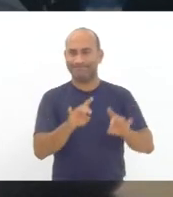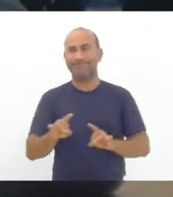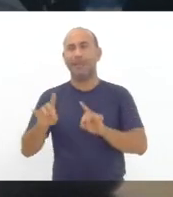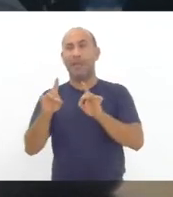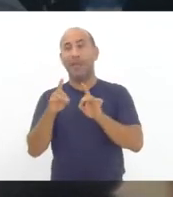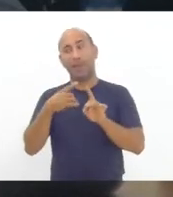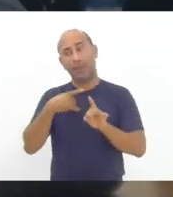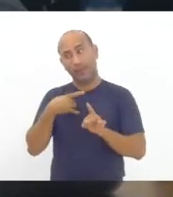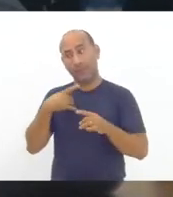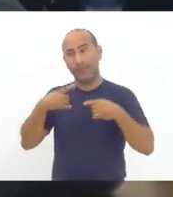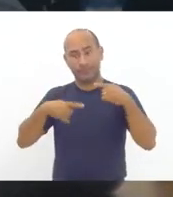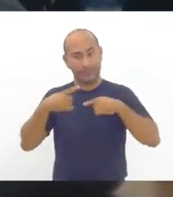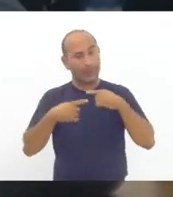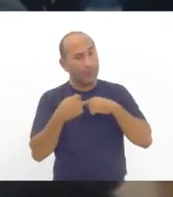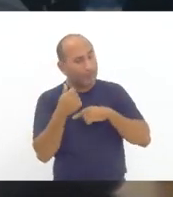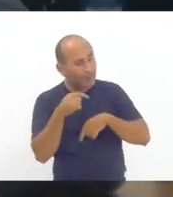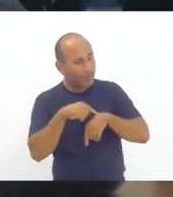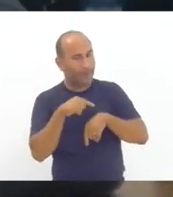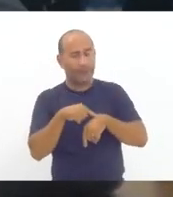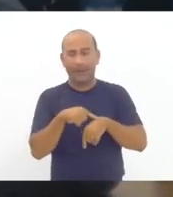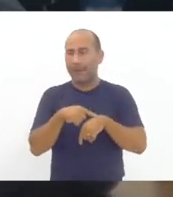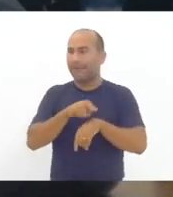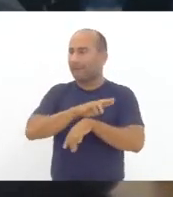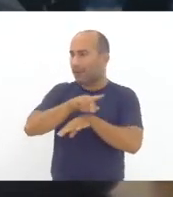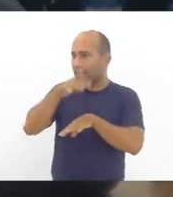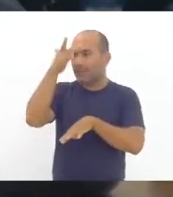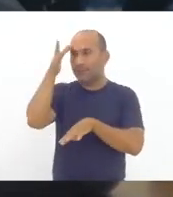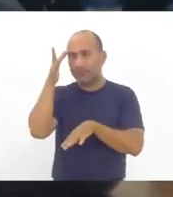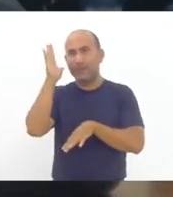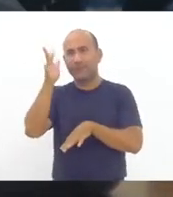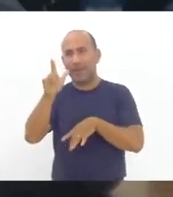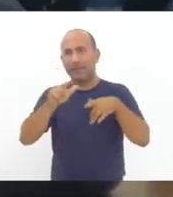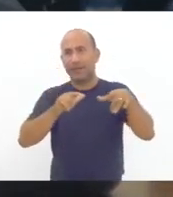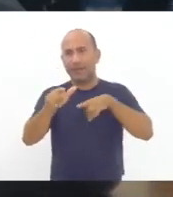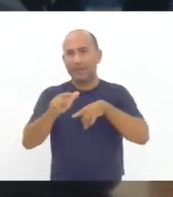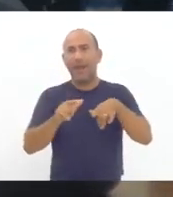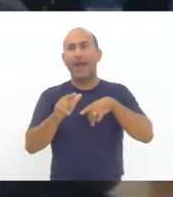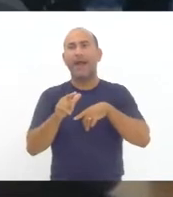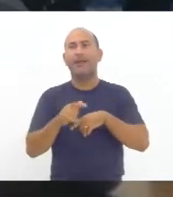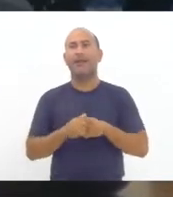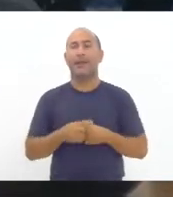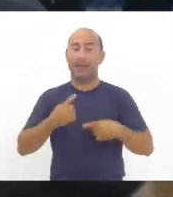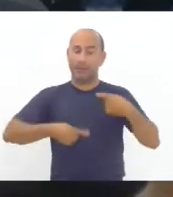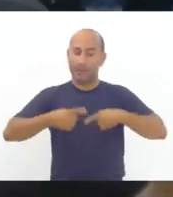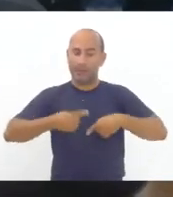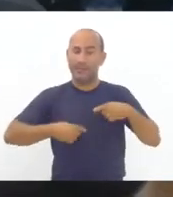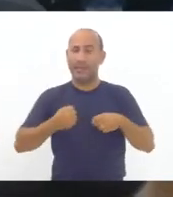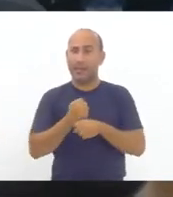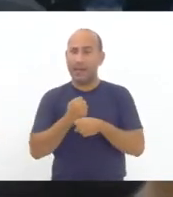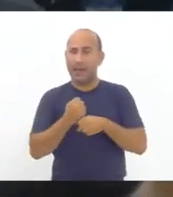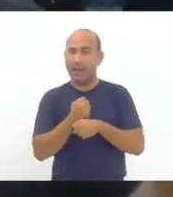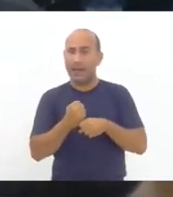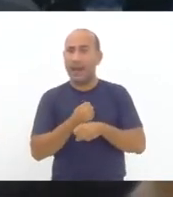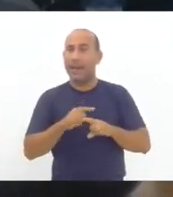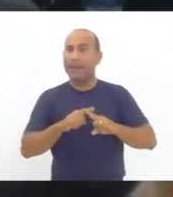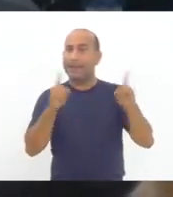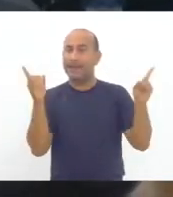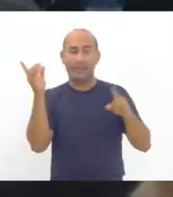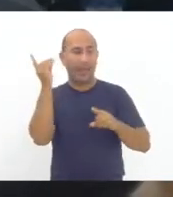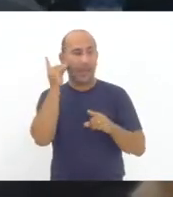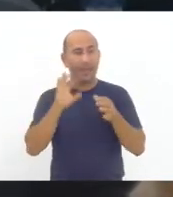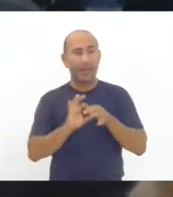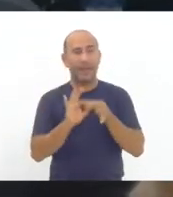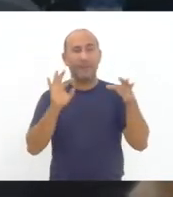político há pouco tempo comparado né com tantas pessoas que trabalham na política muito tempo mas a rádio ela permite que a gente